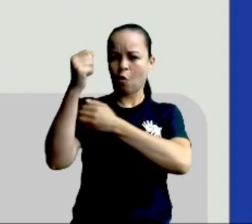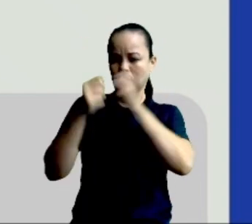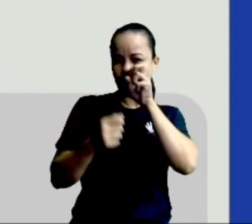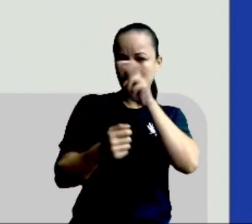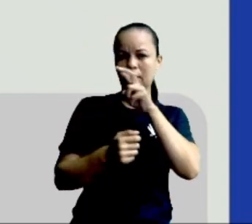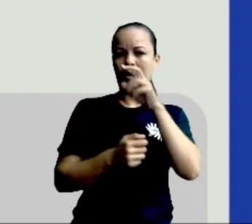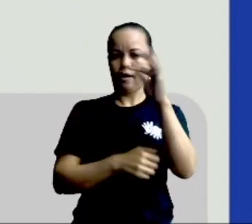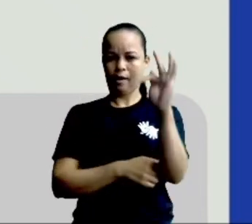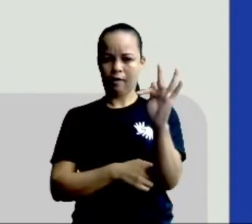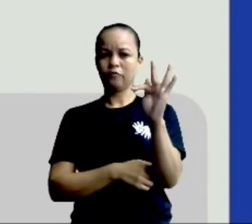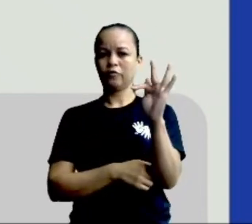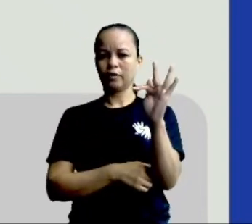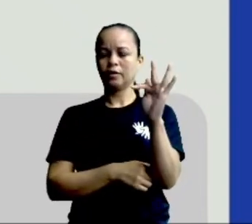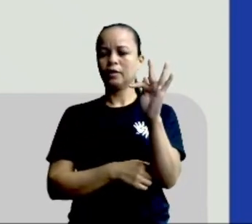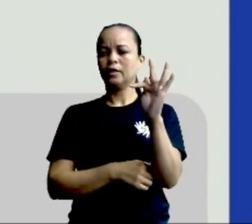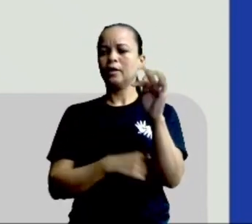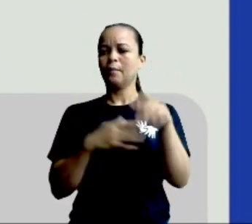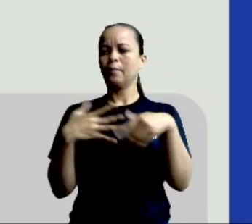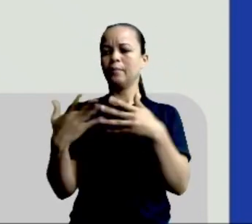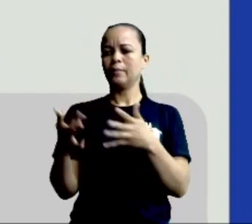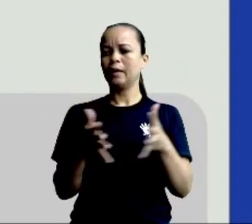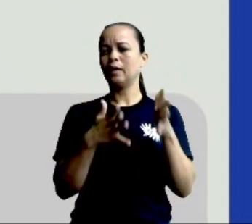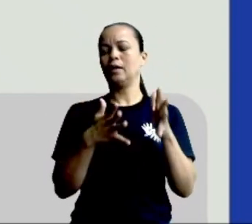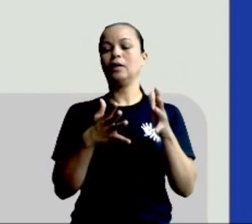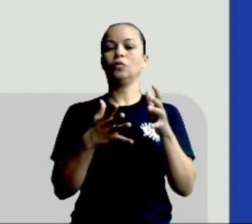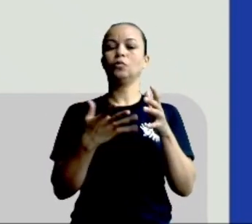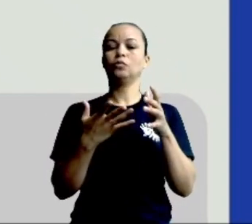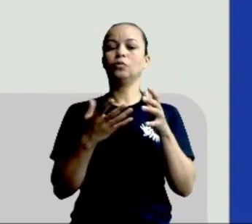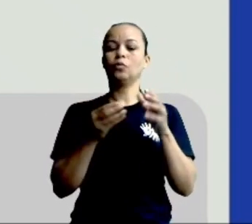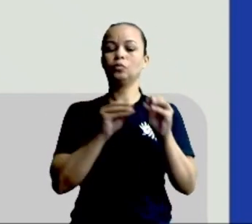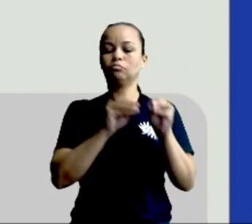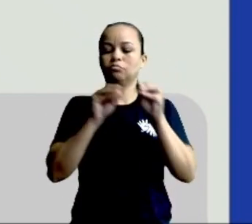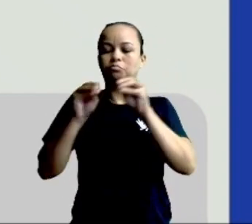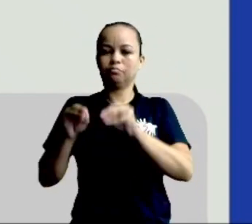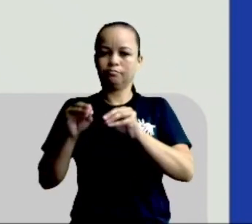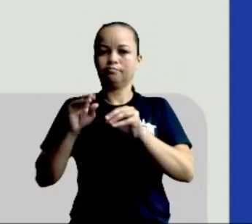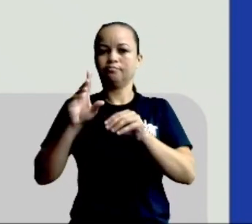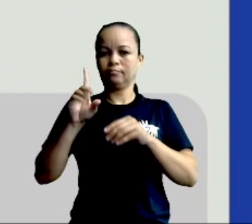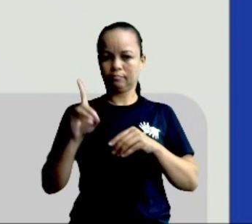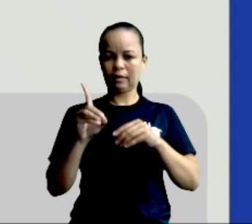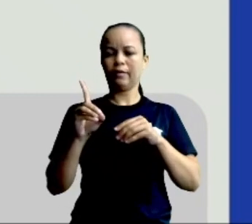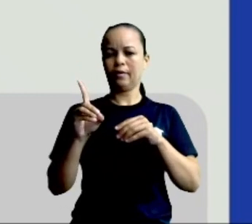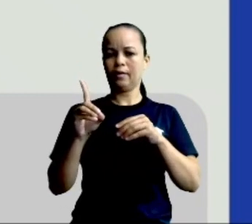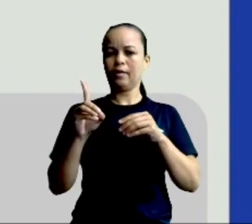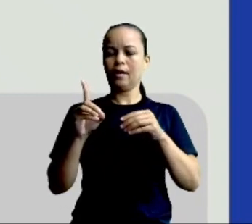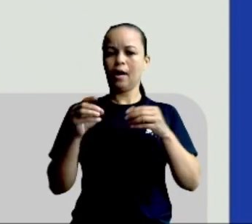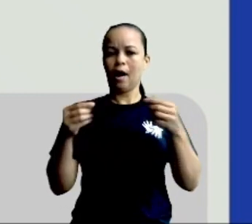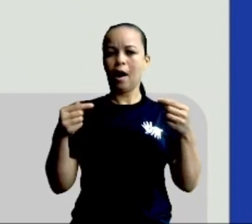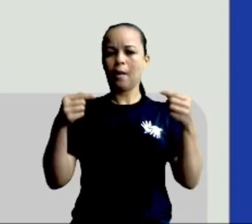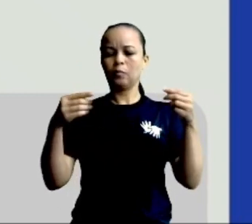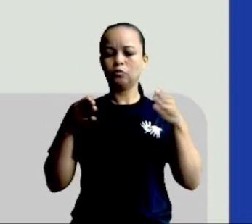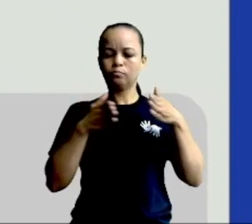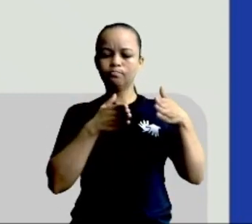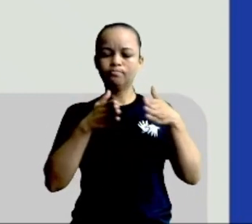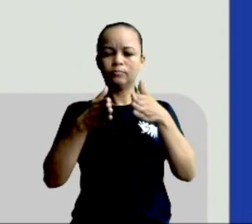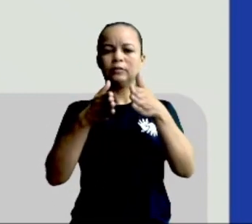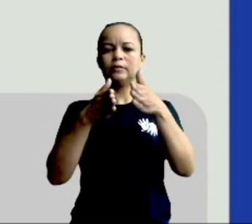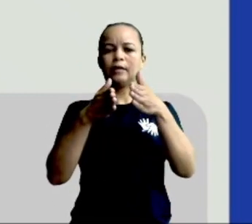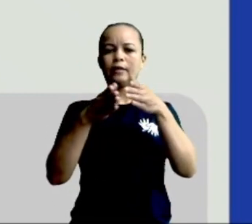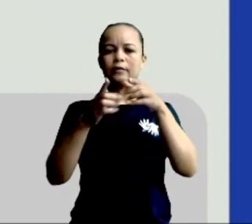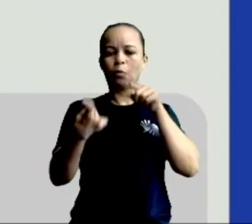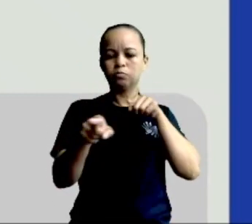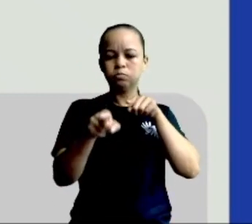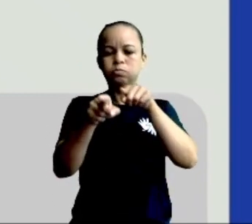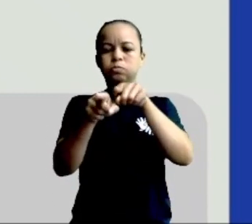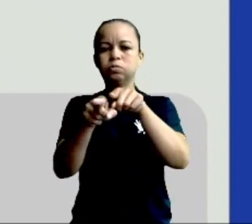Dada em Newton, pelo deslocamento D, ambos na mesma direção. Então,